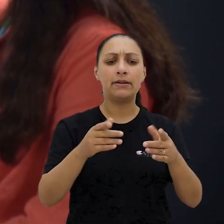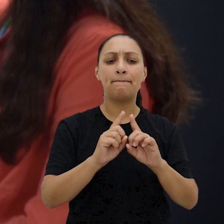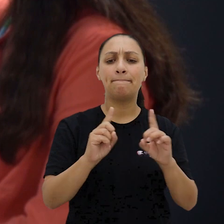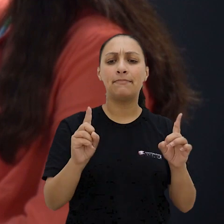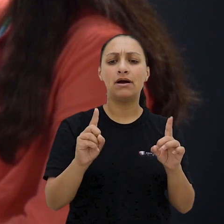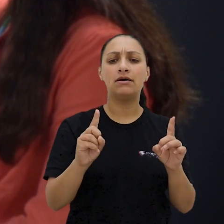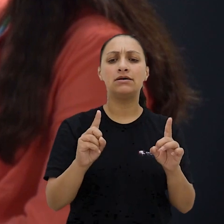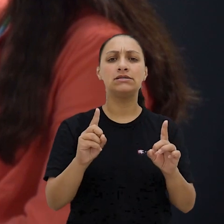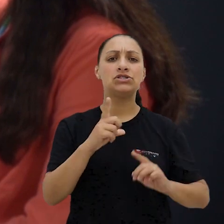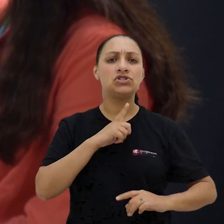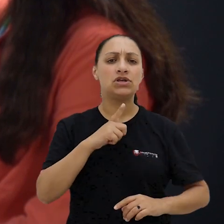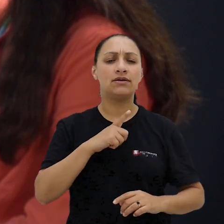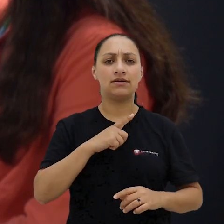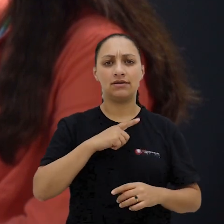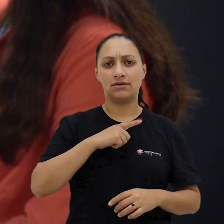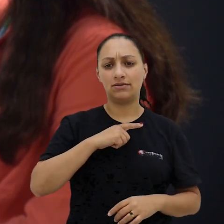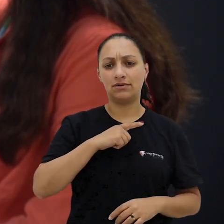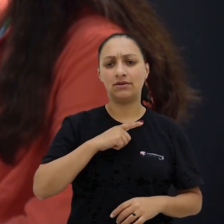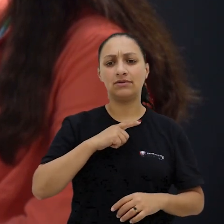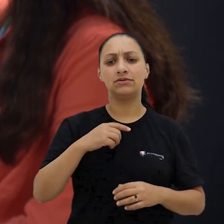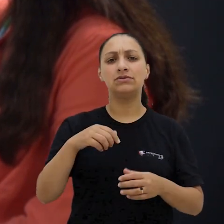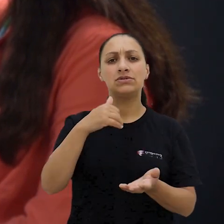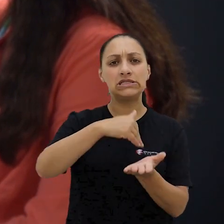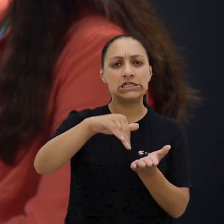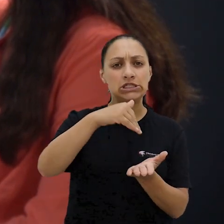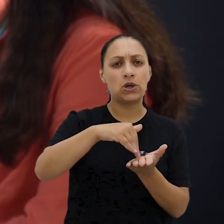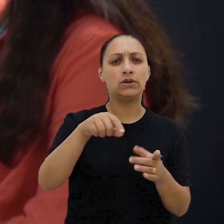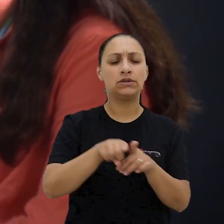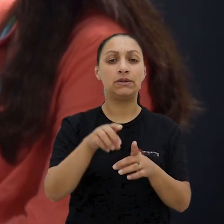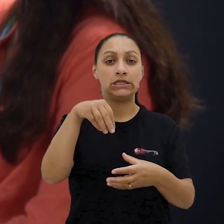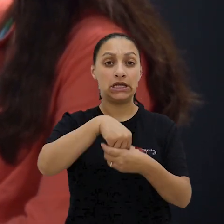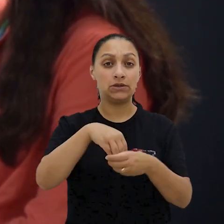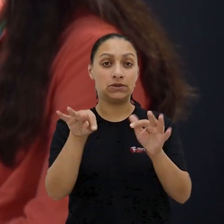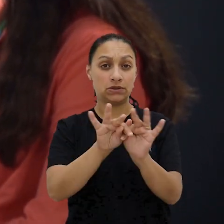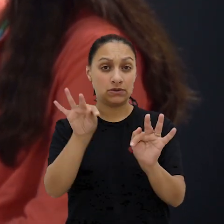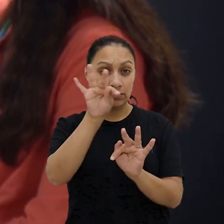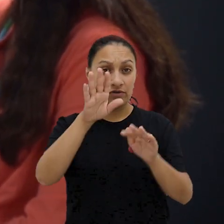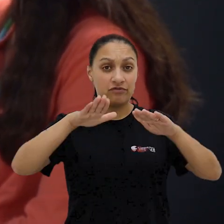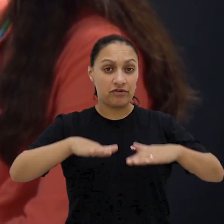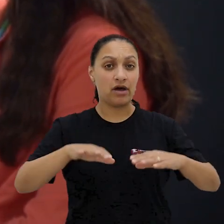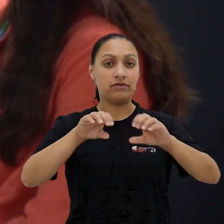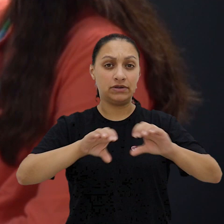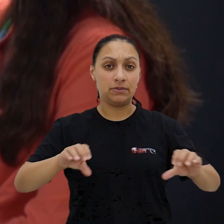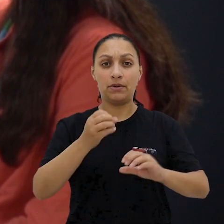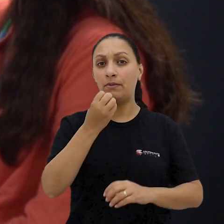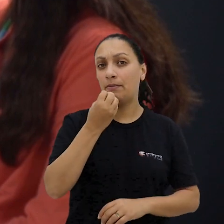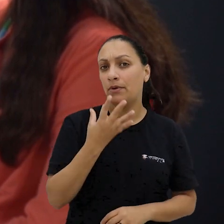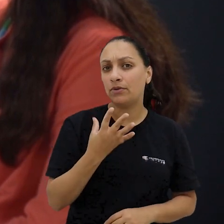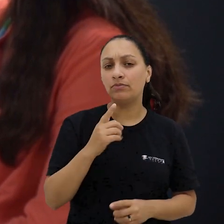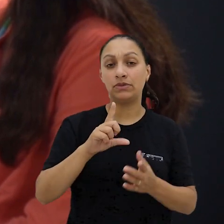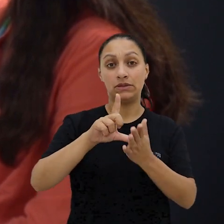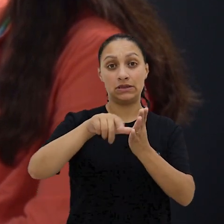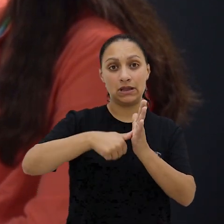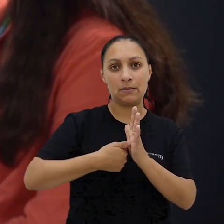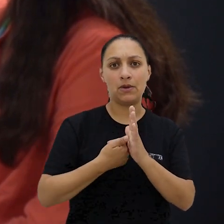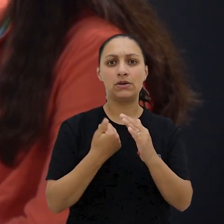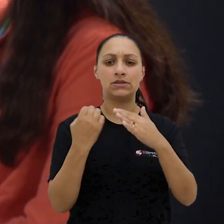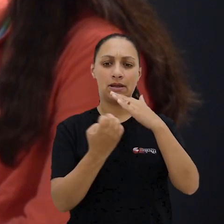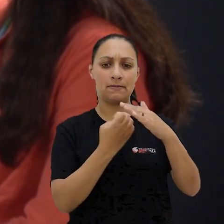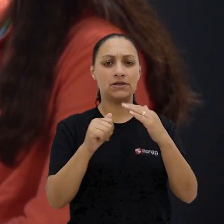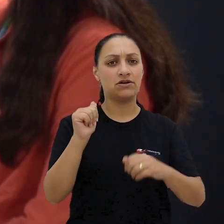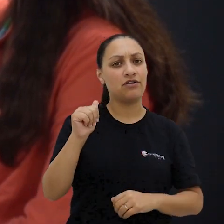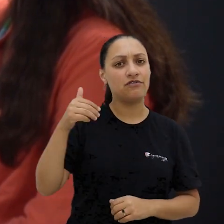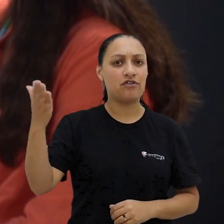Tech Park, né, então passamos pela graduação, em escritório interno no parque, né, em residente em Campo Bom no parque, depois